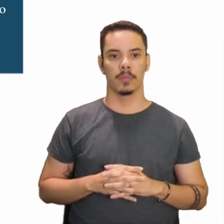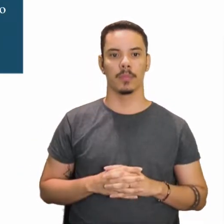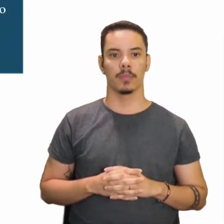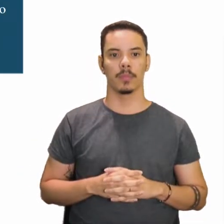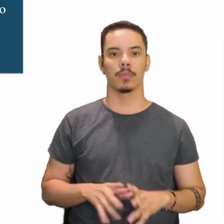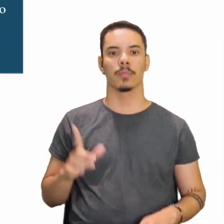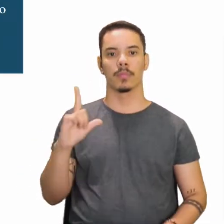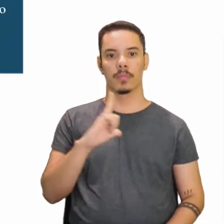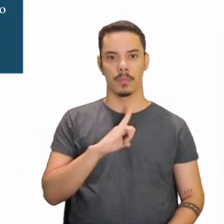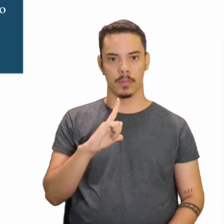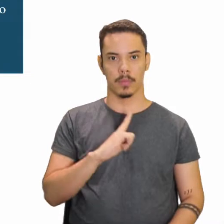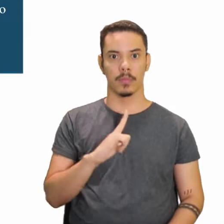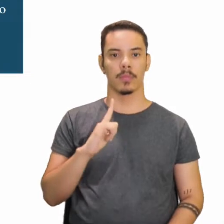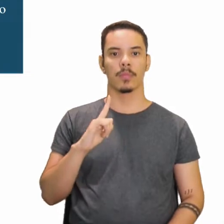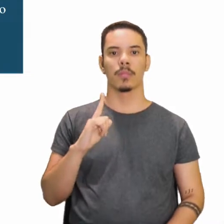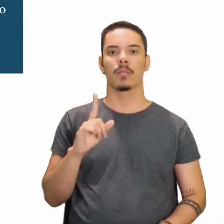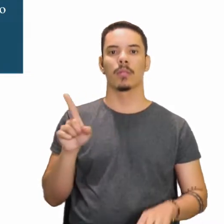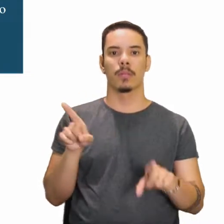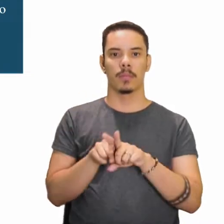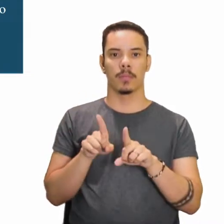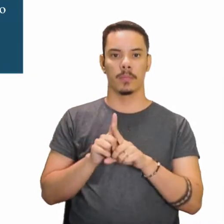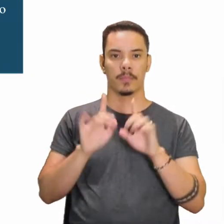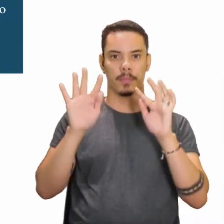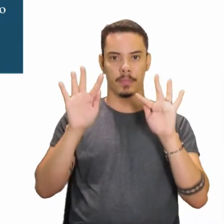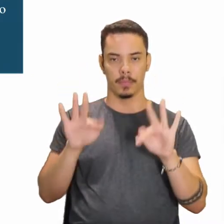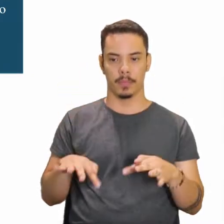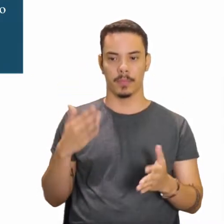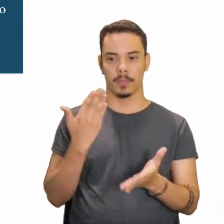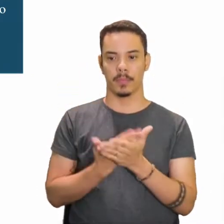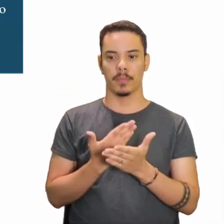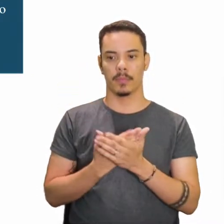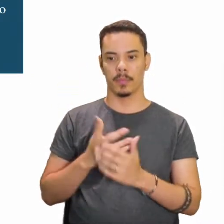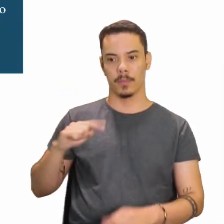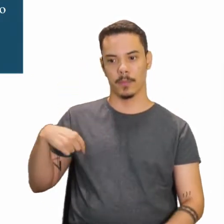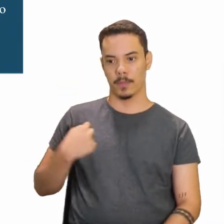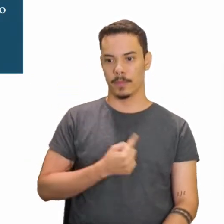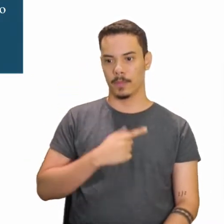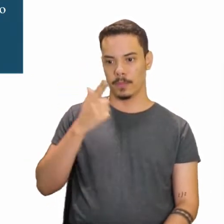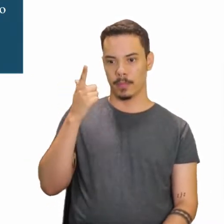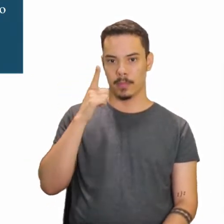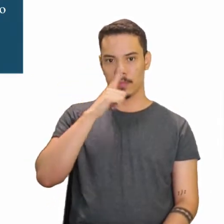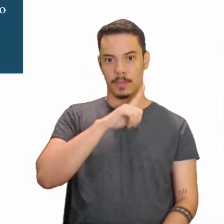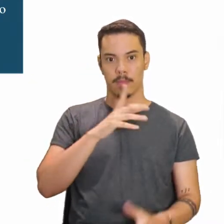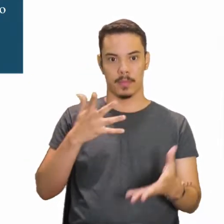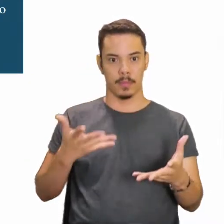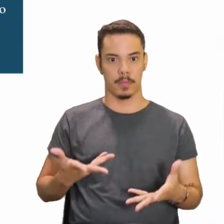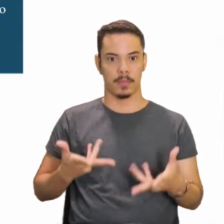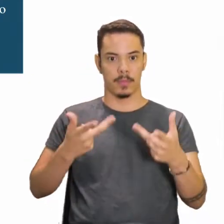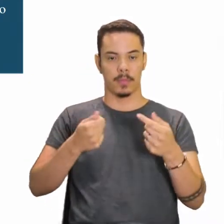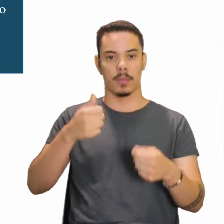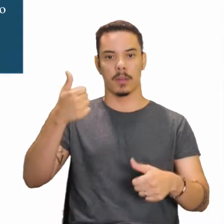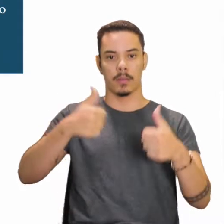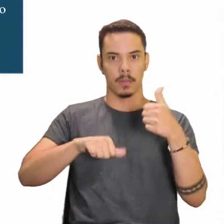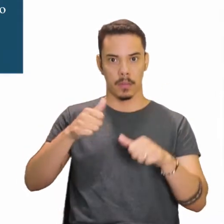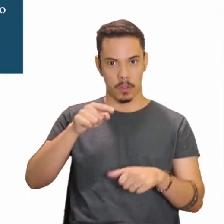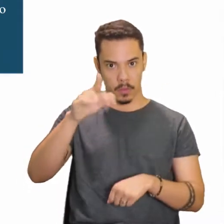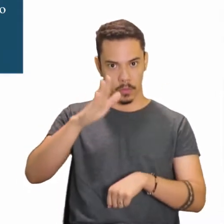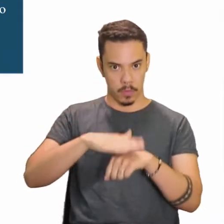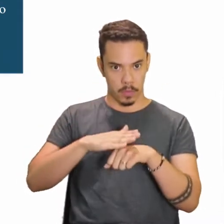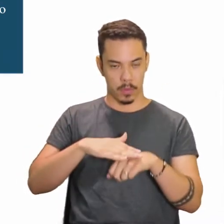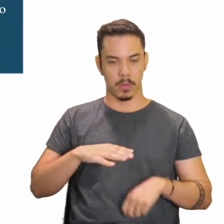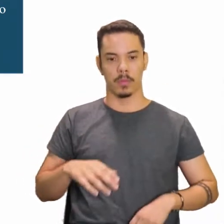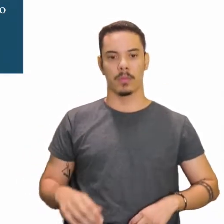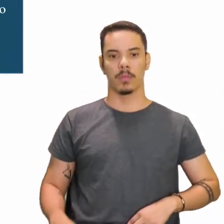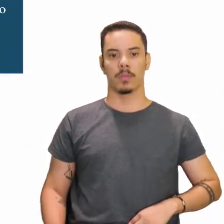claro, após aí o final desta aula, vamos consolidar a habilidade de analisar, né? Você aí,